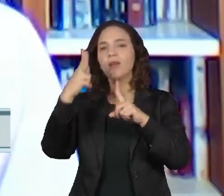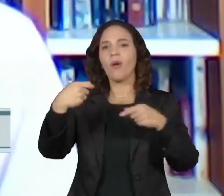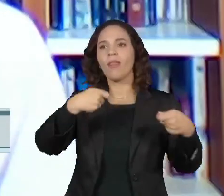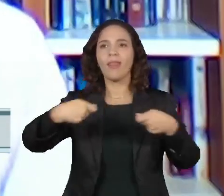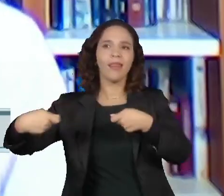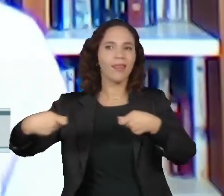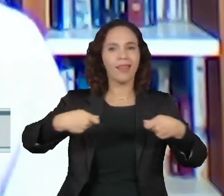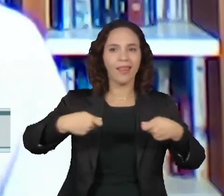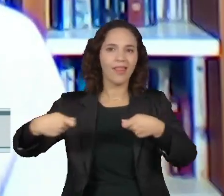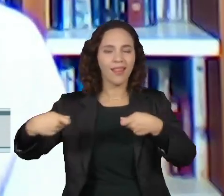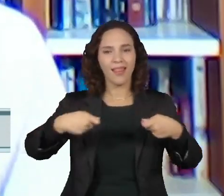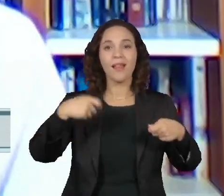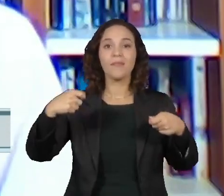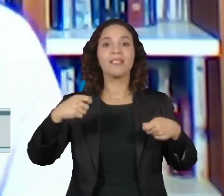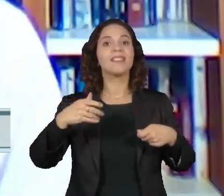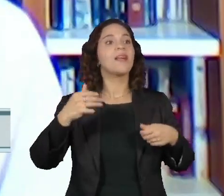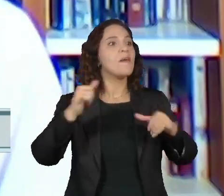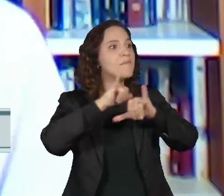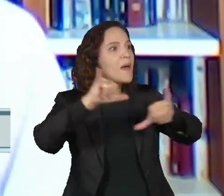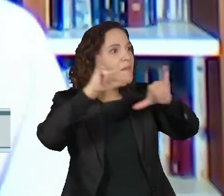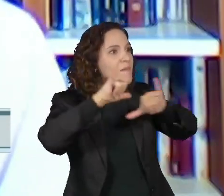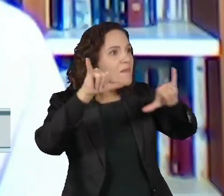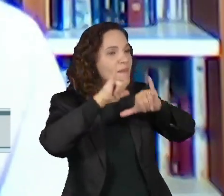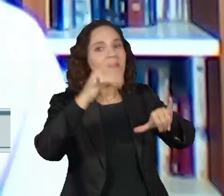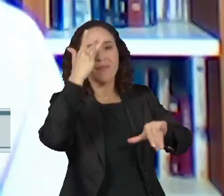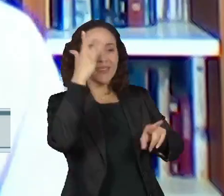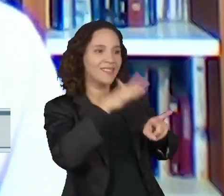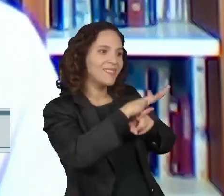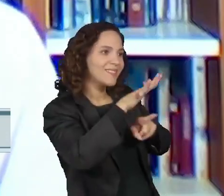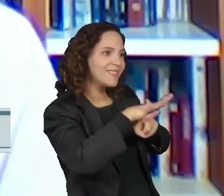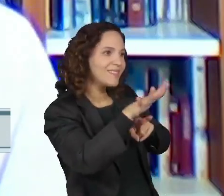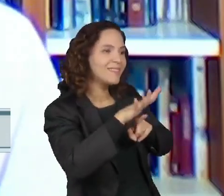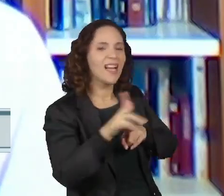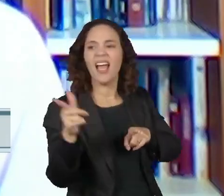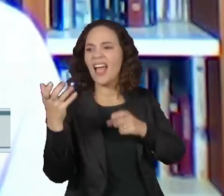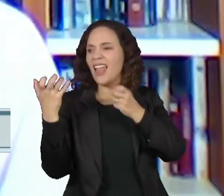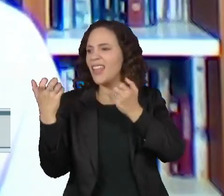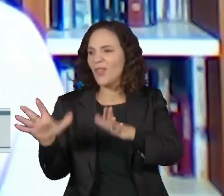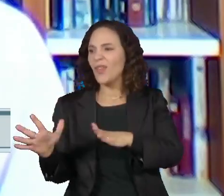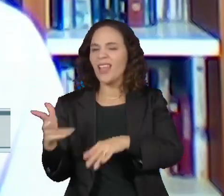A gente tem que melhorar as propagandas em relação às vacinas,